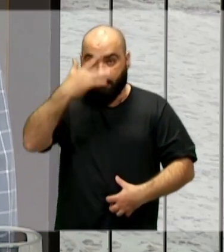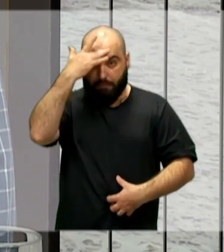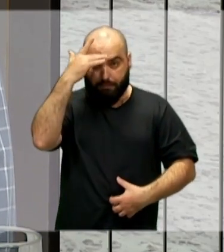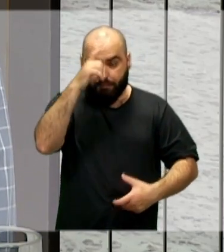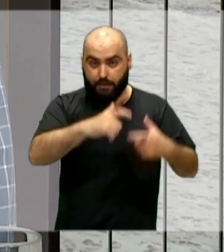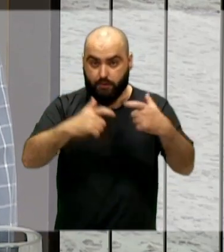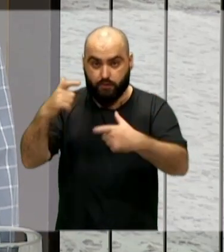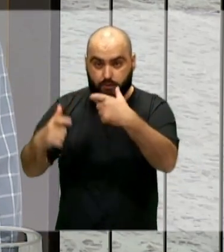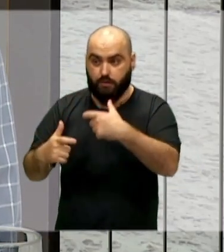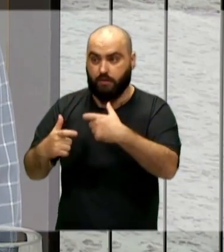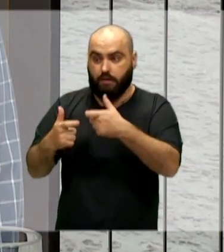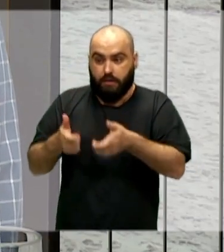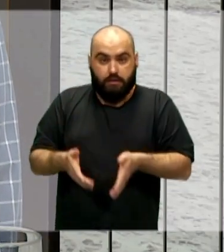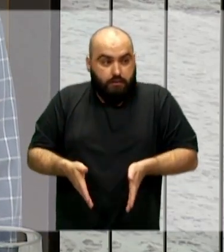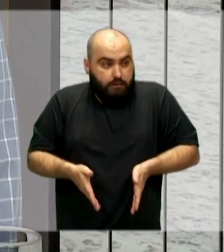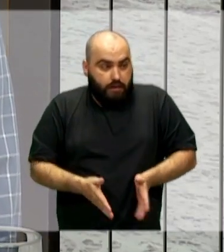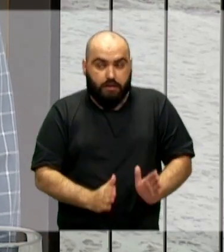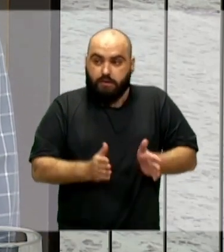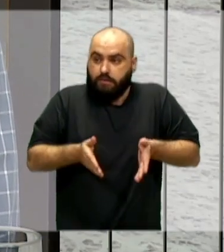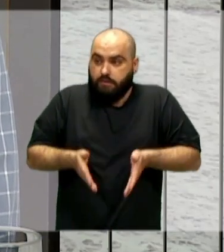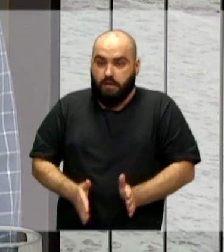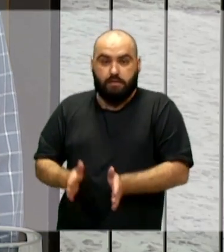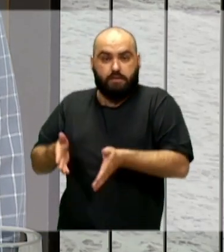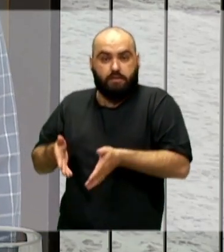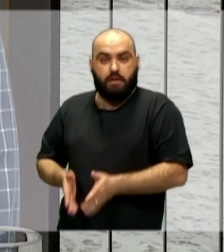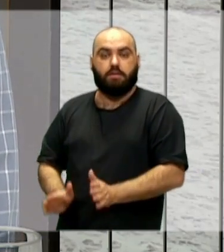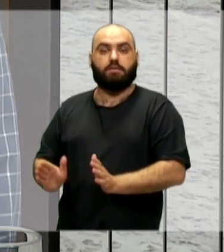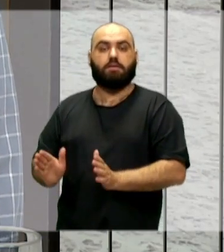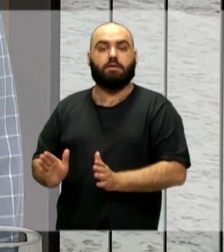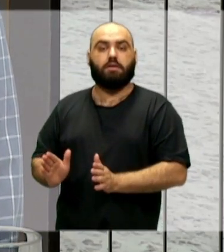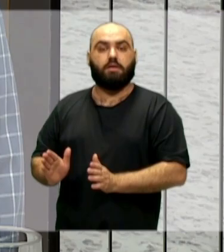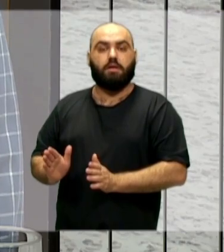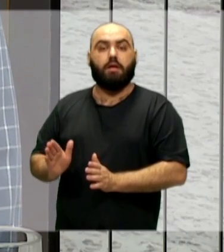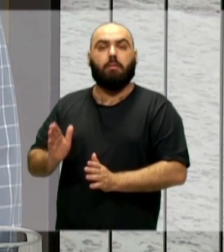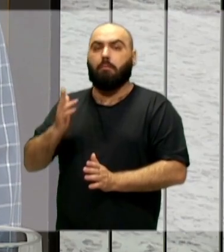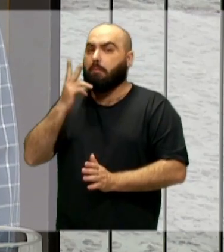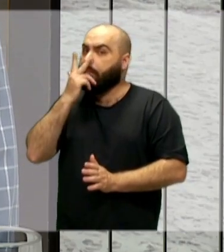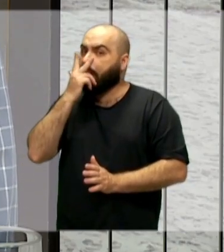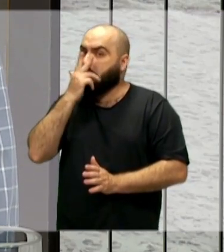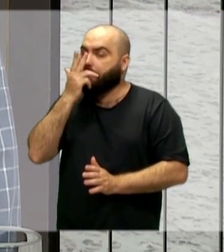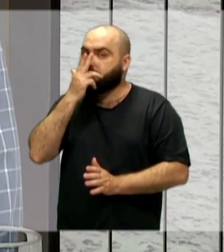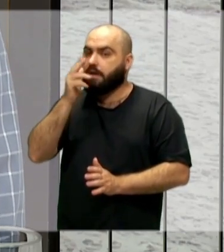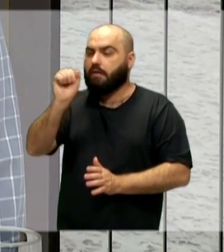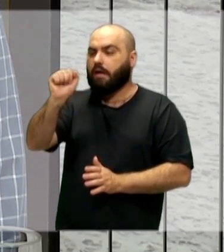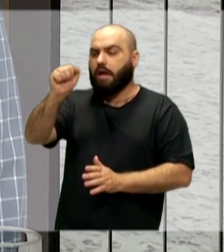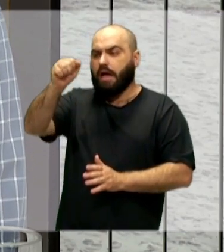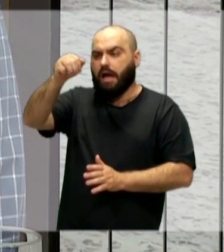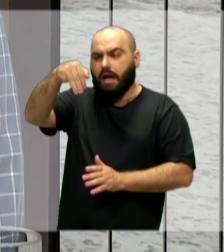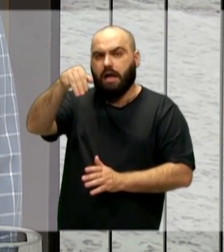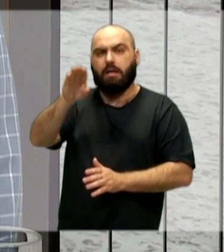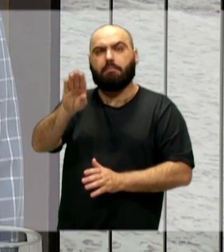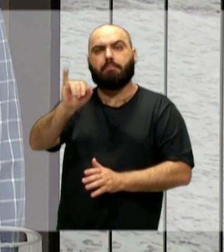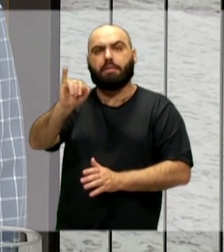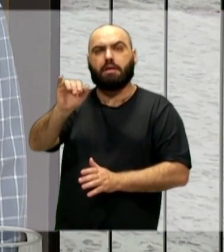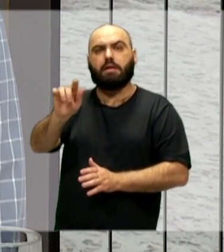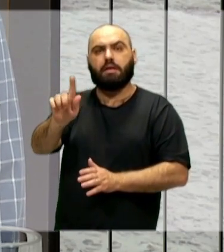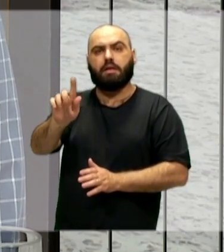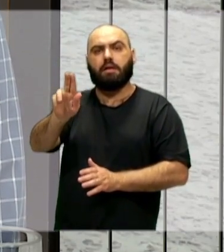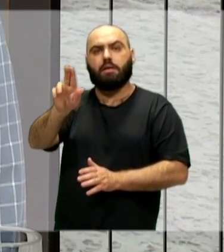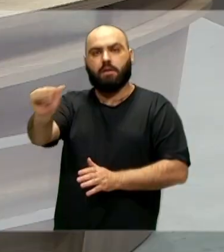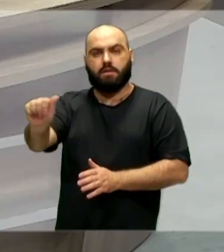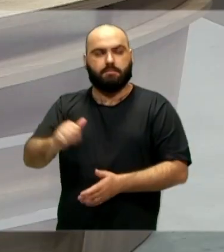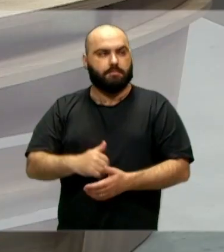que nascem com o intersexo, às vezes com genitálias que a gente antigamente considerava como ambíguas, tá? Então, a gente tem uma